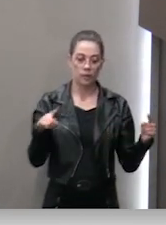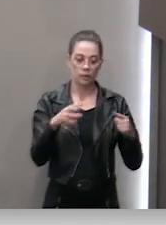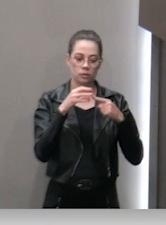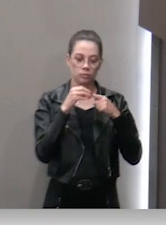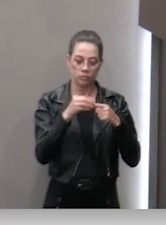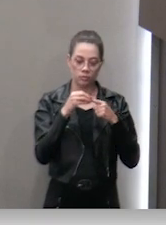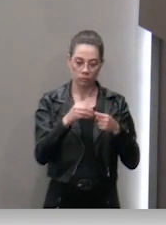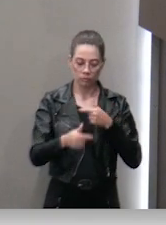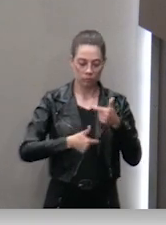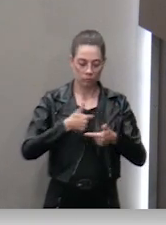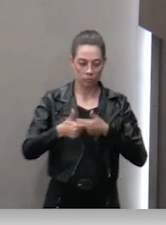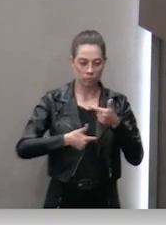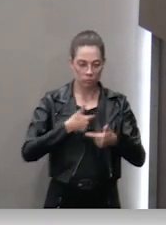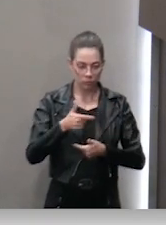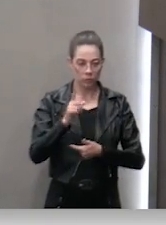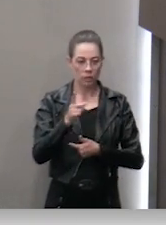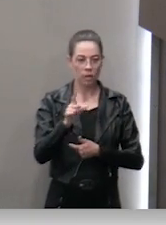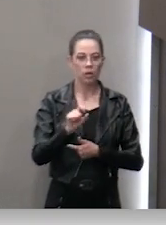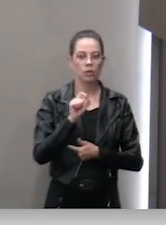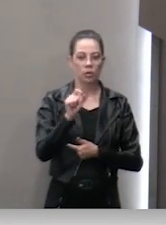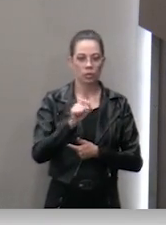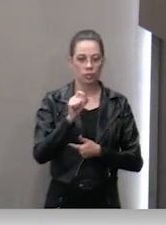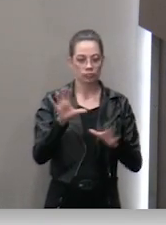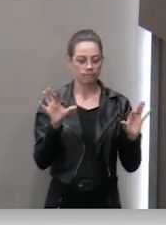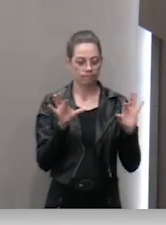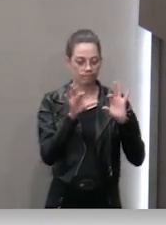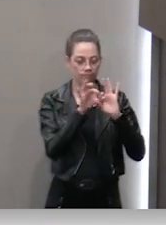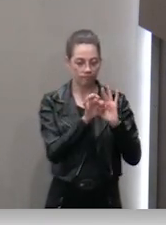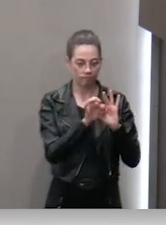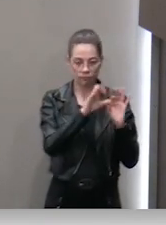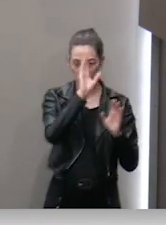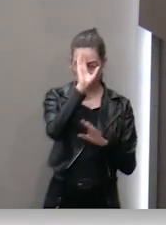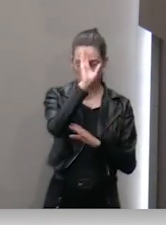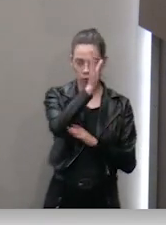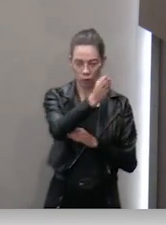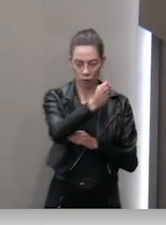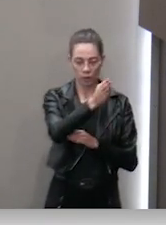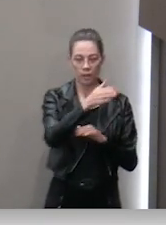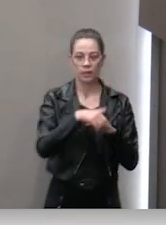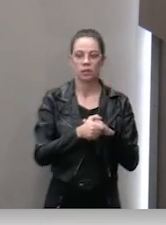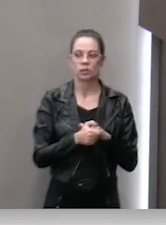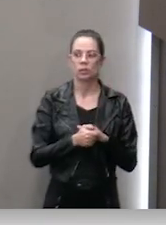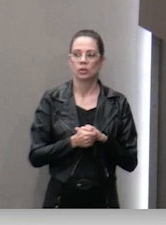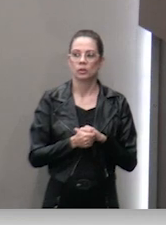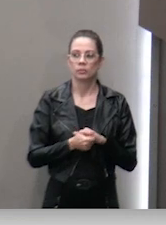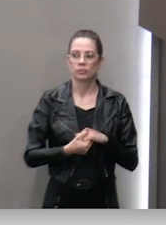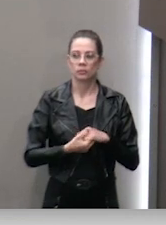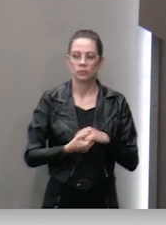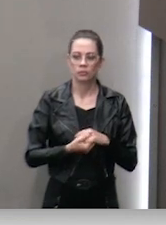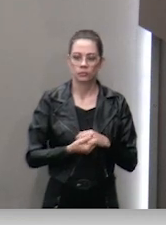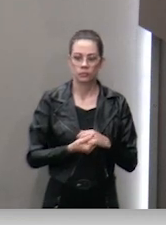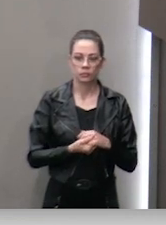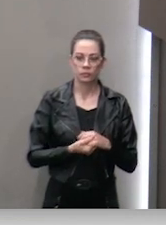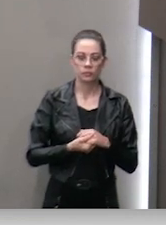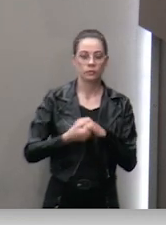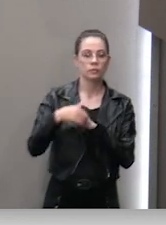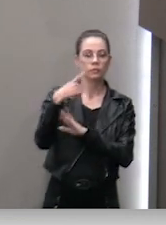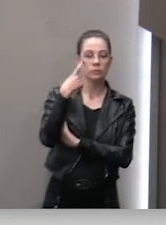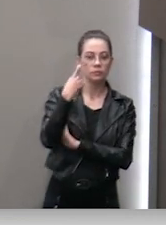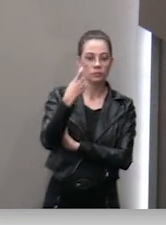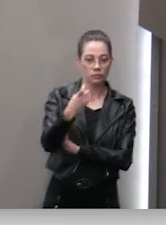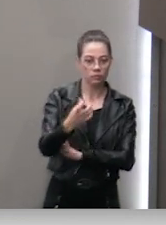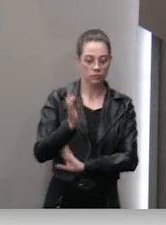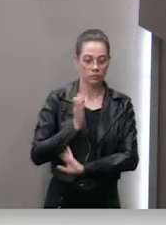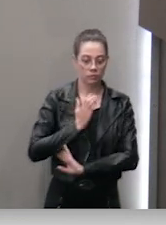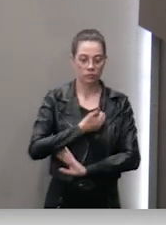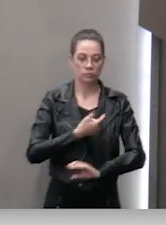principalmente dos servidores, ele é interligado diretamente aos interesses da